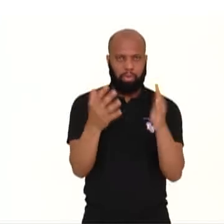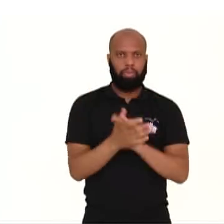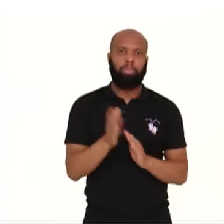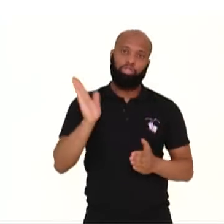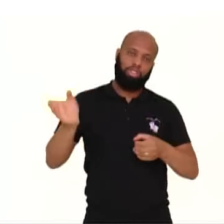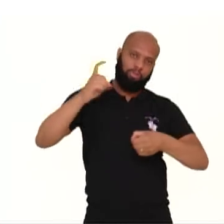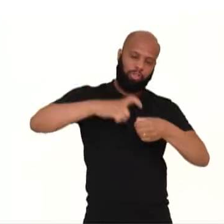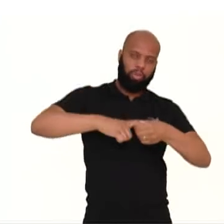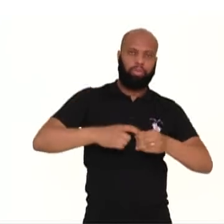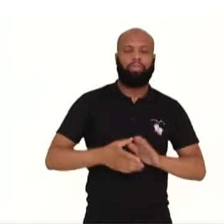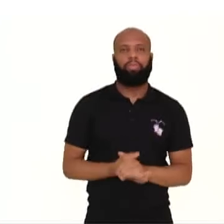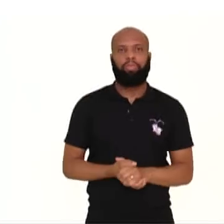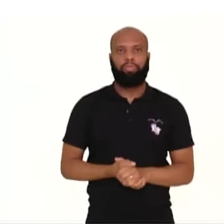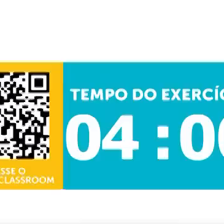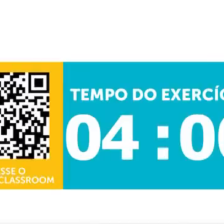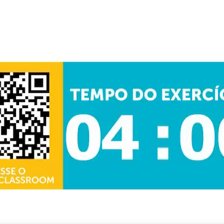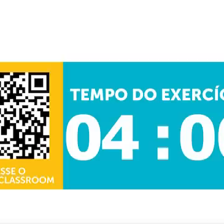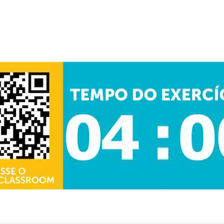fazemos a correção.